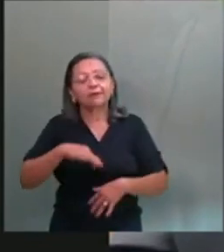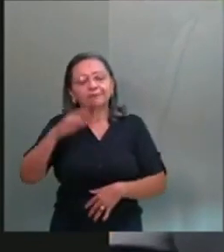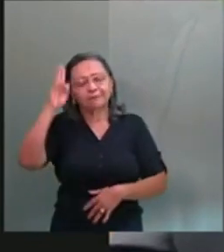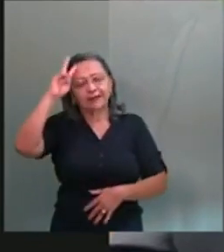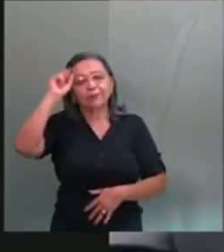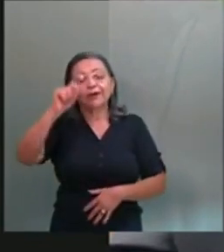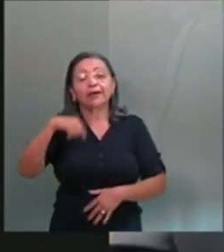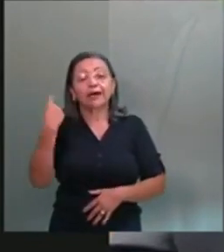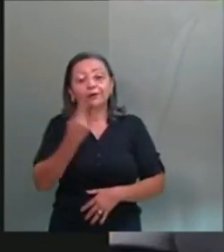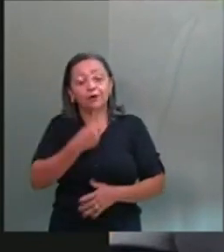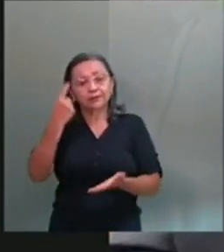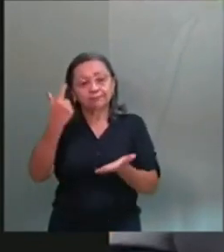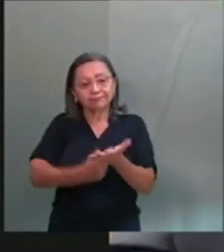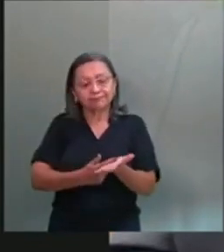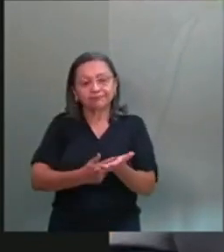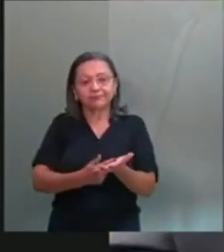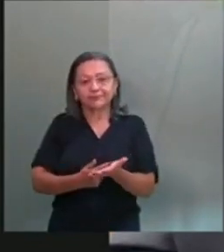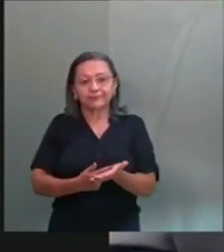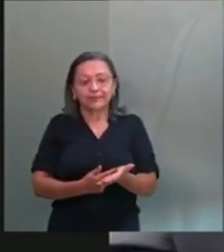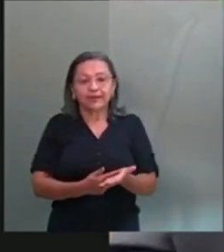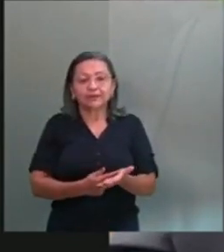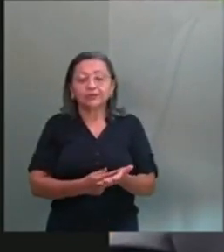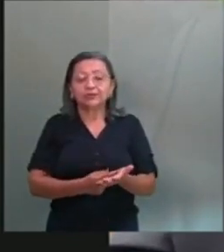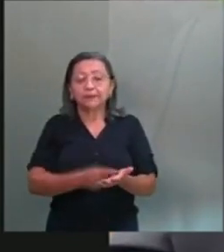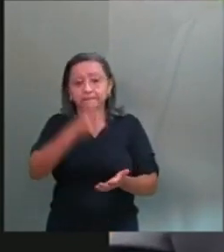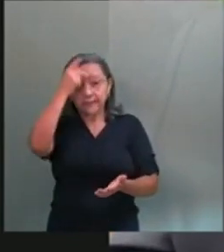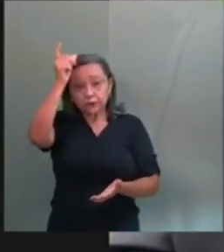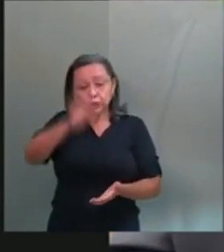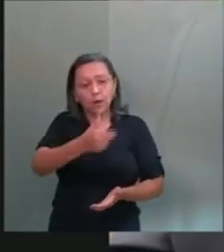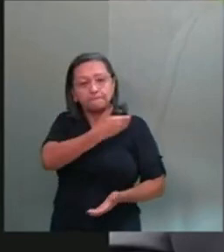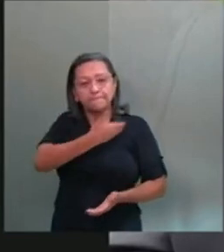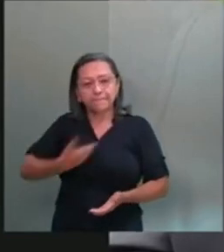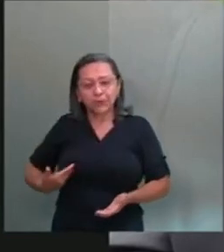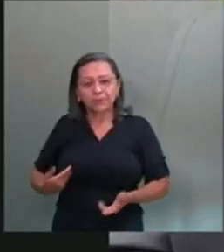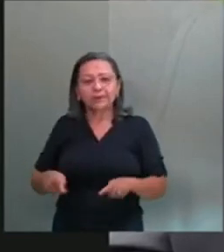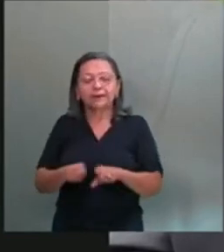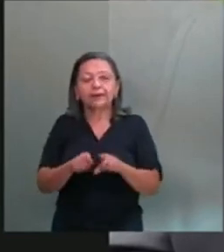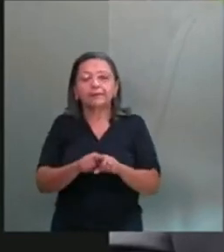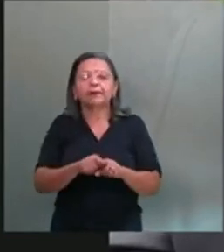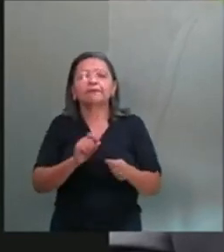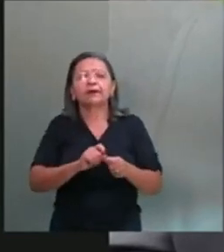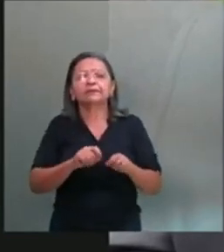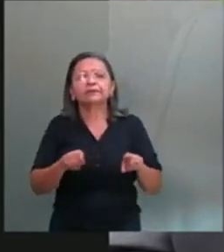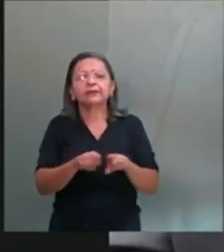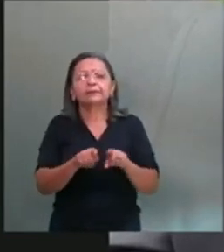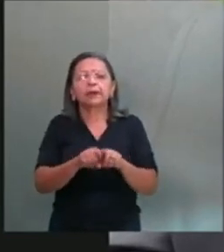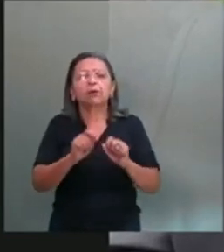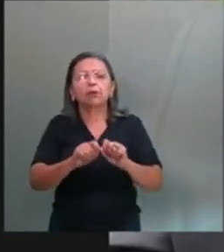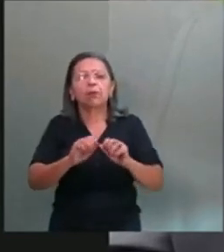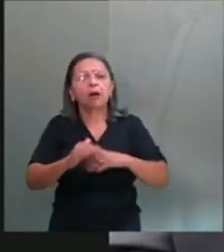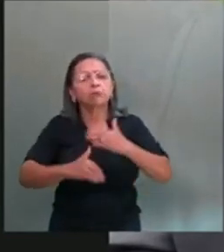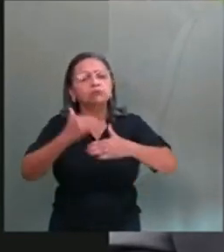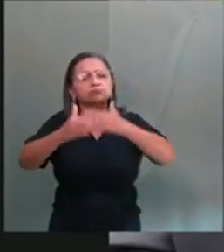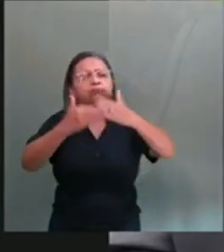a nossa missão de agente público e que se realiza também com a evolução e a